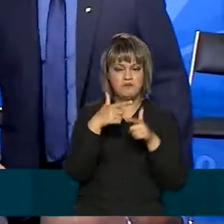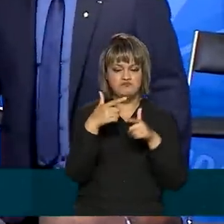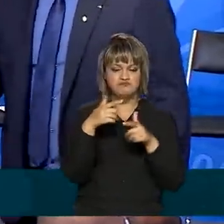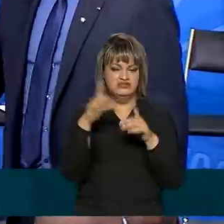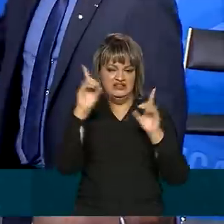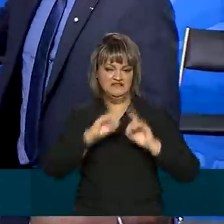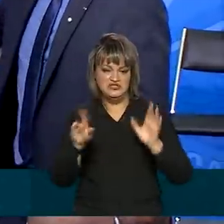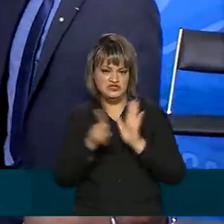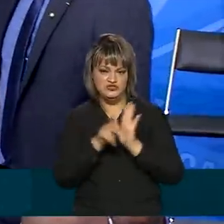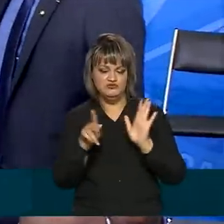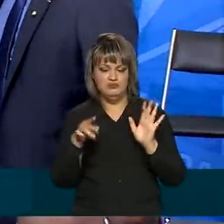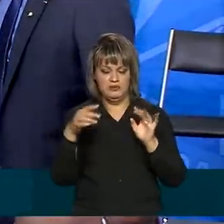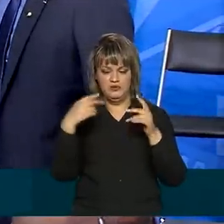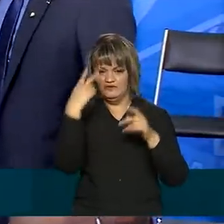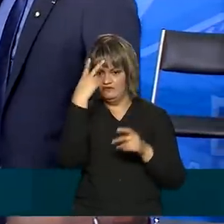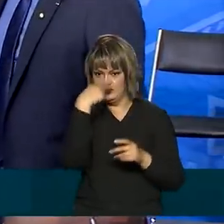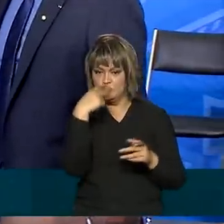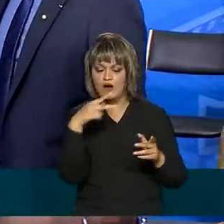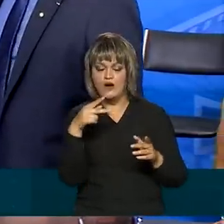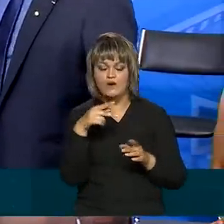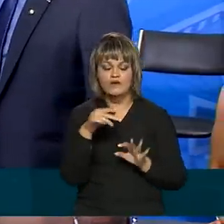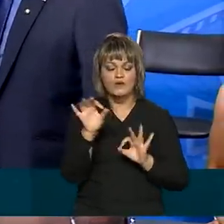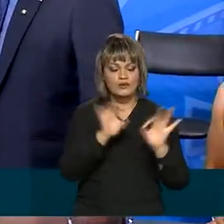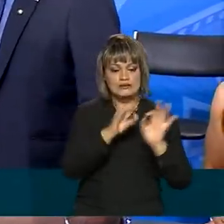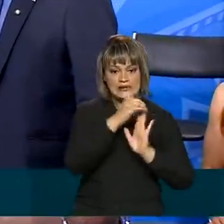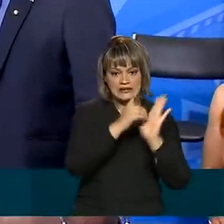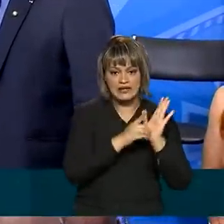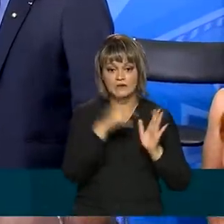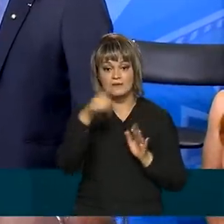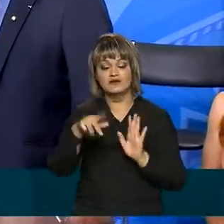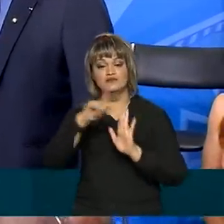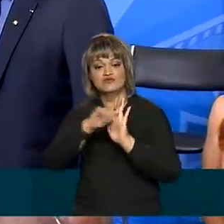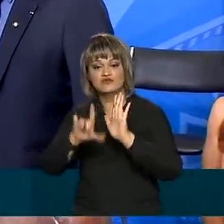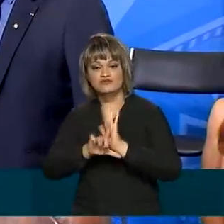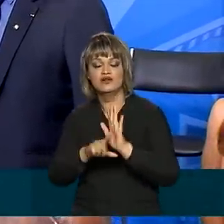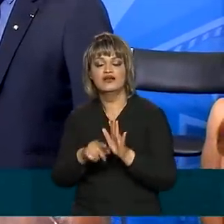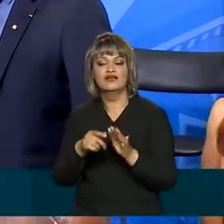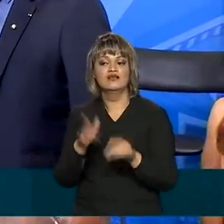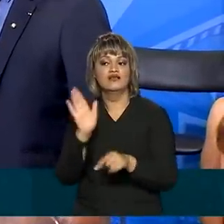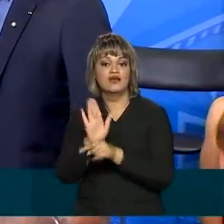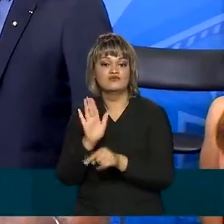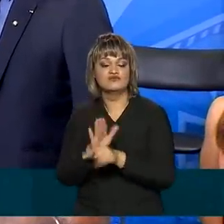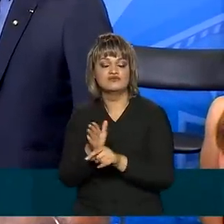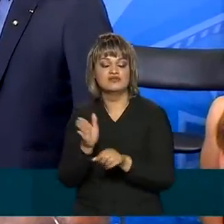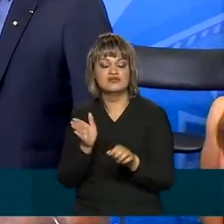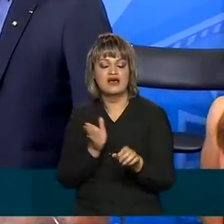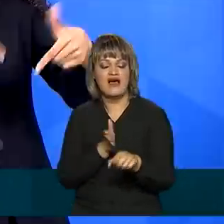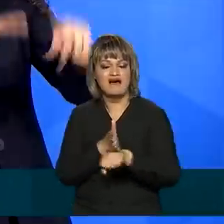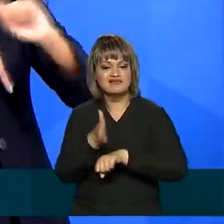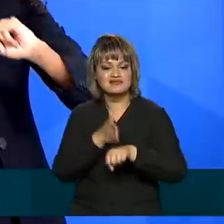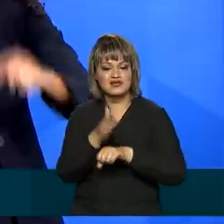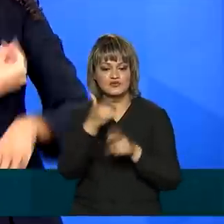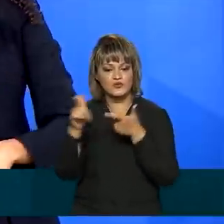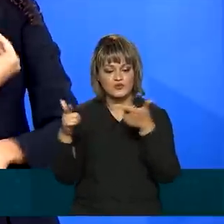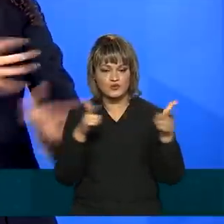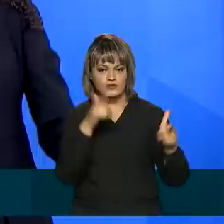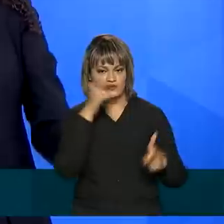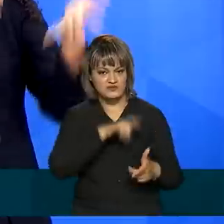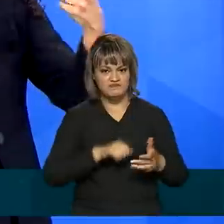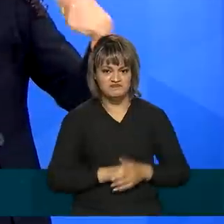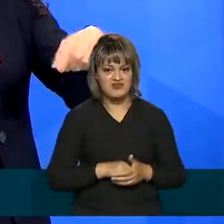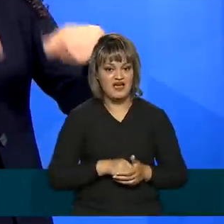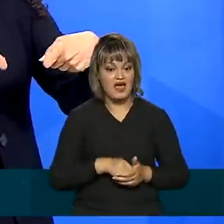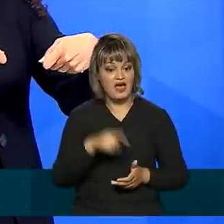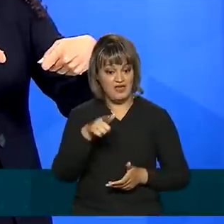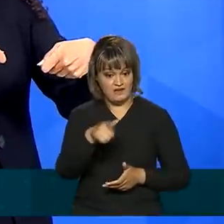visual a obras publicadas e o projeto de lei que facilita o acesso a essas obras. Em discurso,